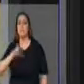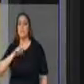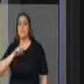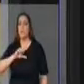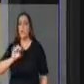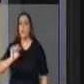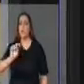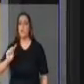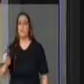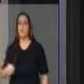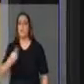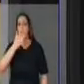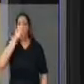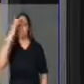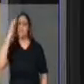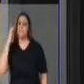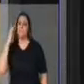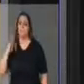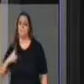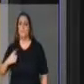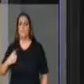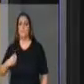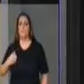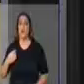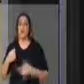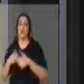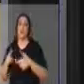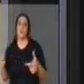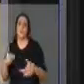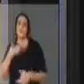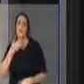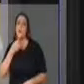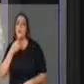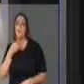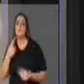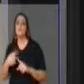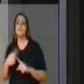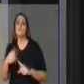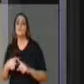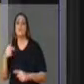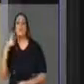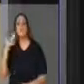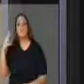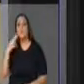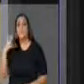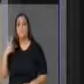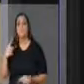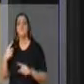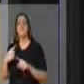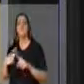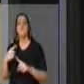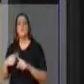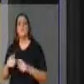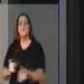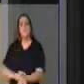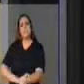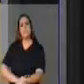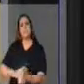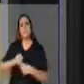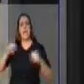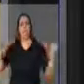pessoas, 80% são homens, porque fumam, porque se estressam,